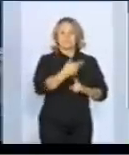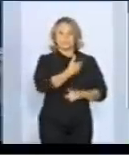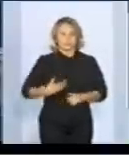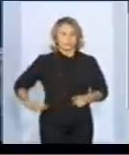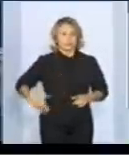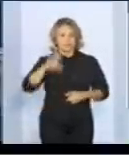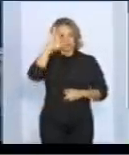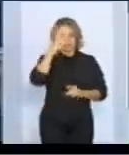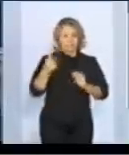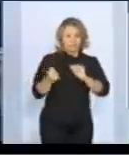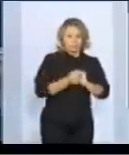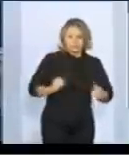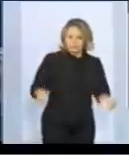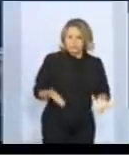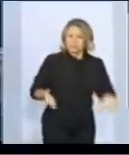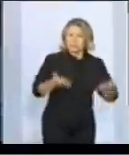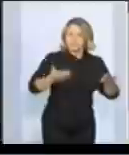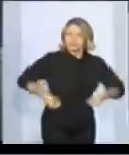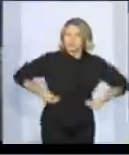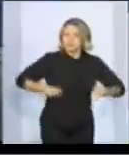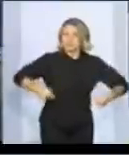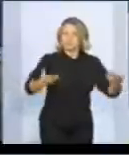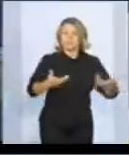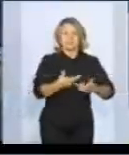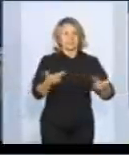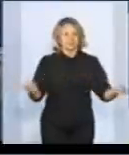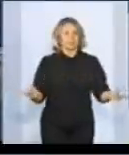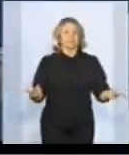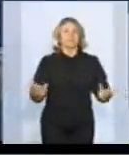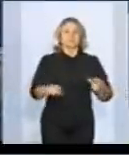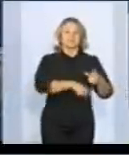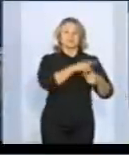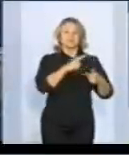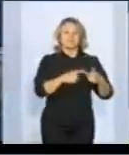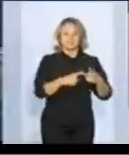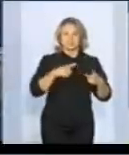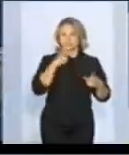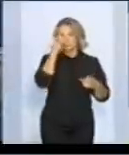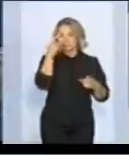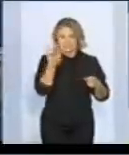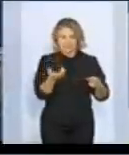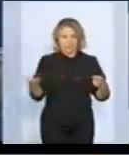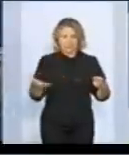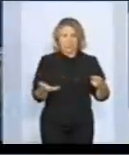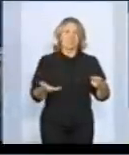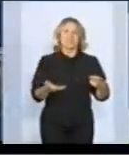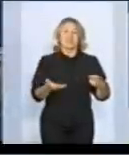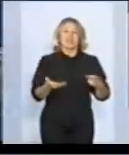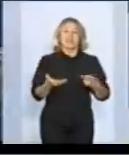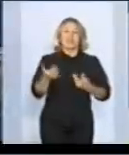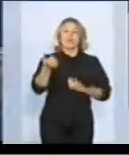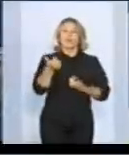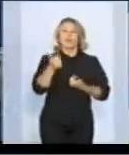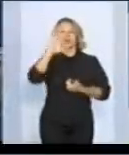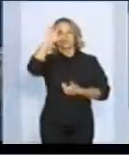resolveram o quê? Estimular o investimento nesse setor. E o segundo aspecto que me chama muito a atenção é o diagnóstico que